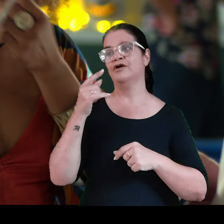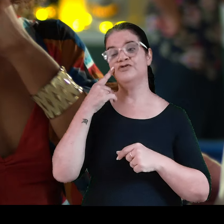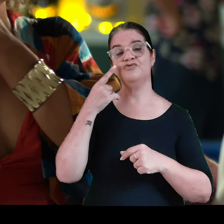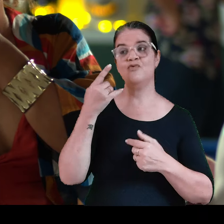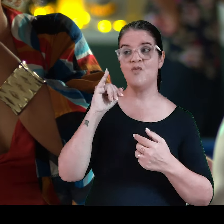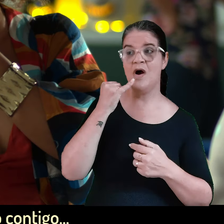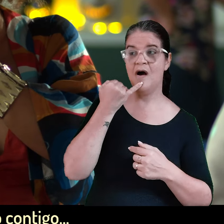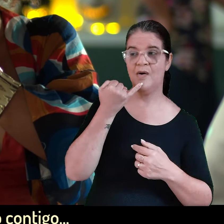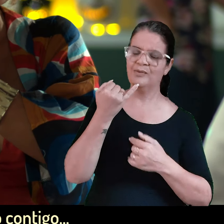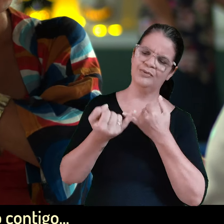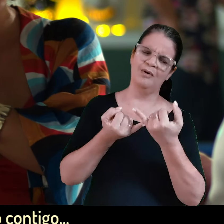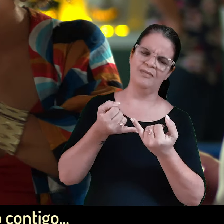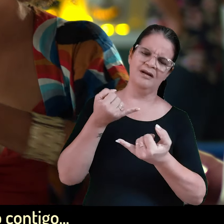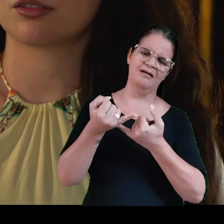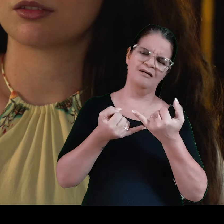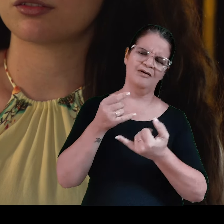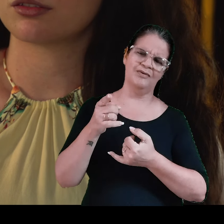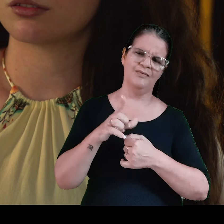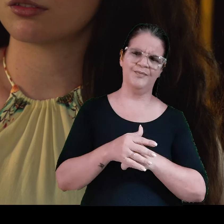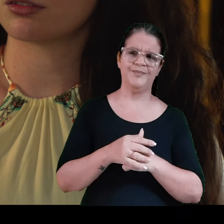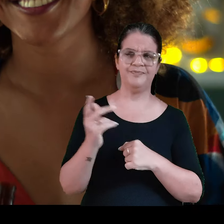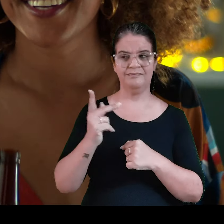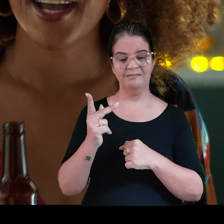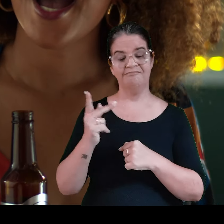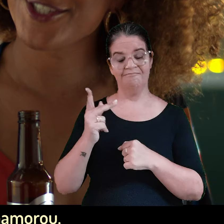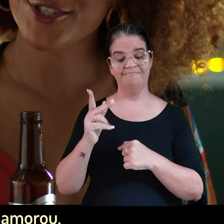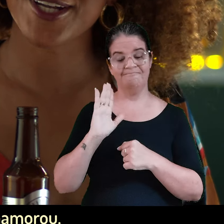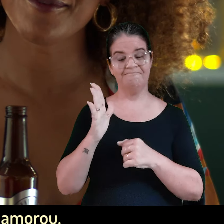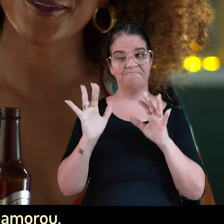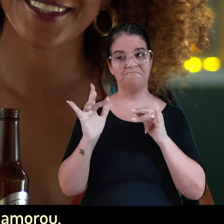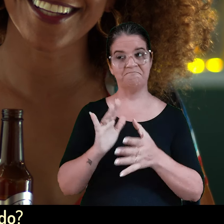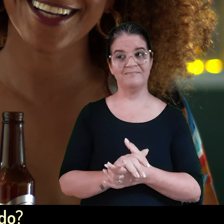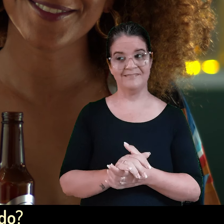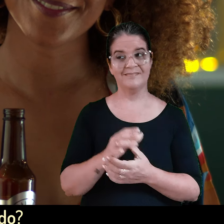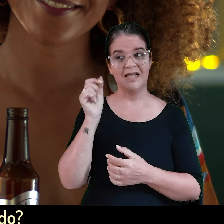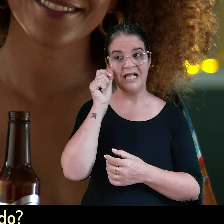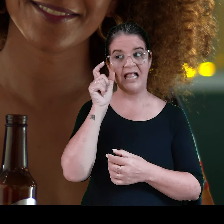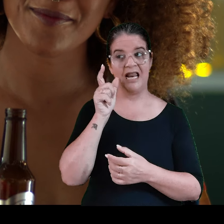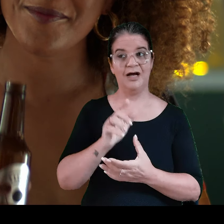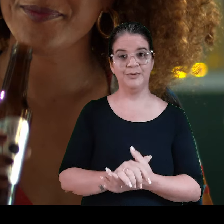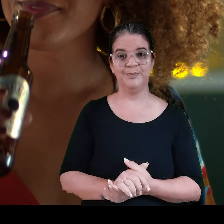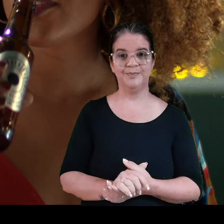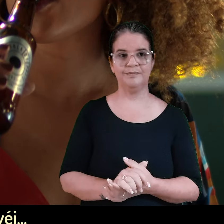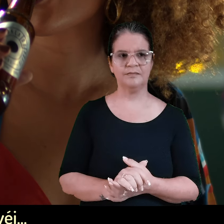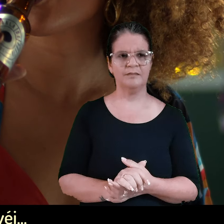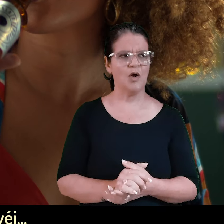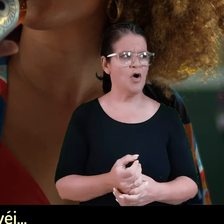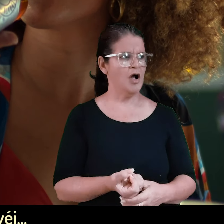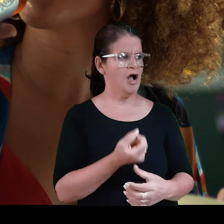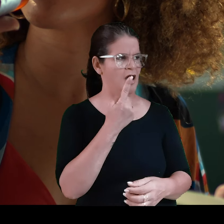Helena tira a máscara. Tô brincando contigo. Alice olha pra ela. A gente já namorou, tá ligado? Helena bebe cerveja.